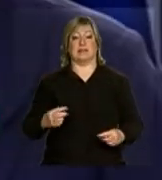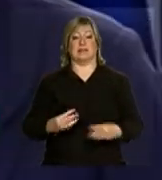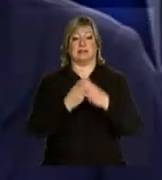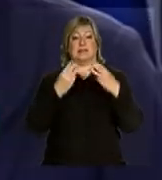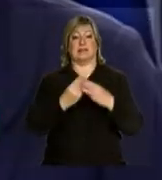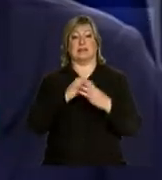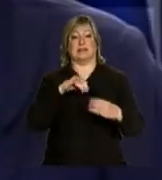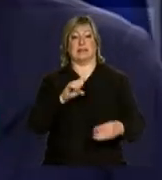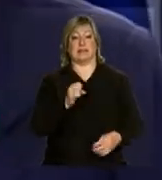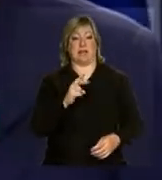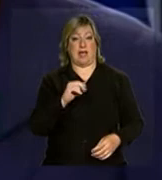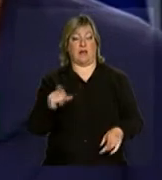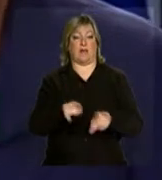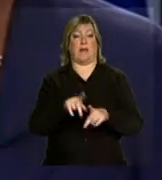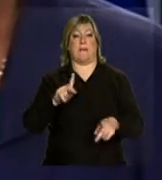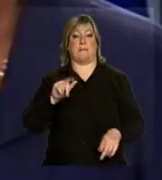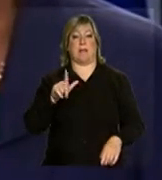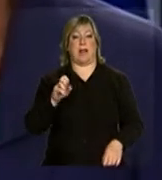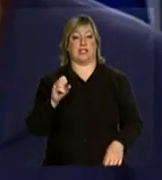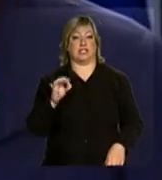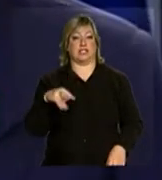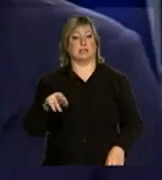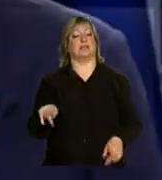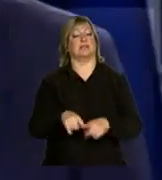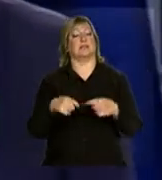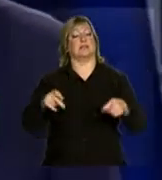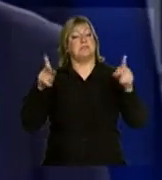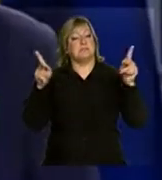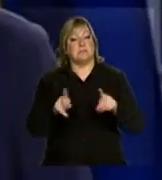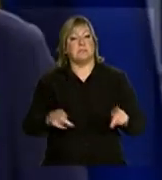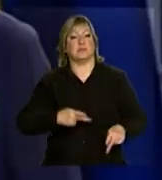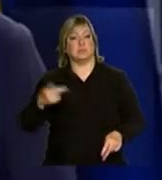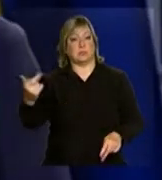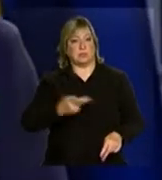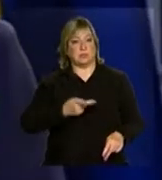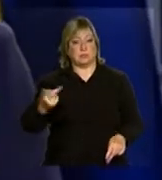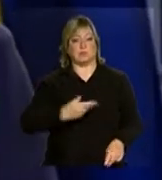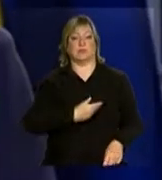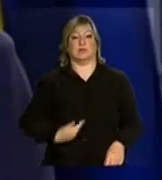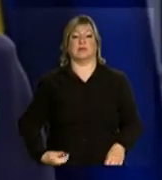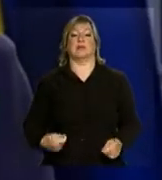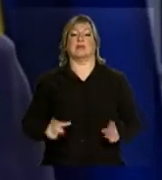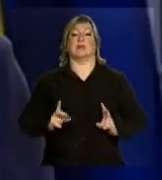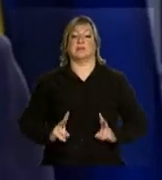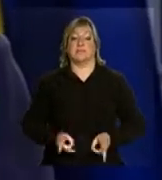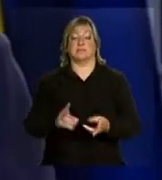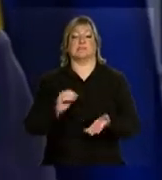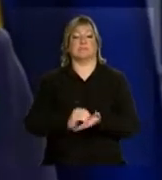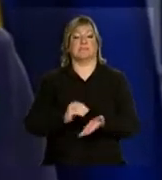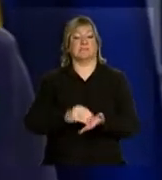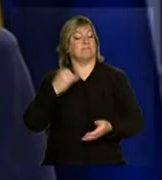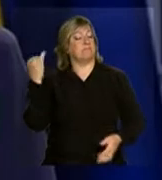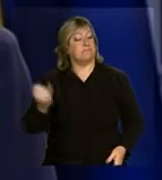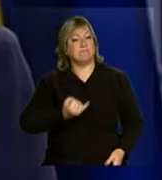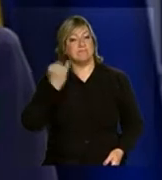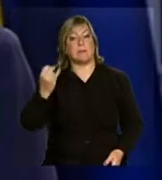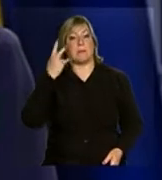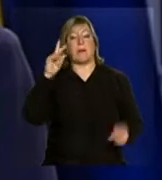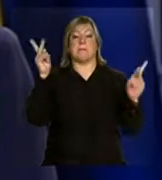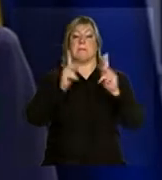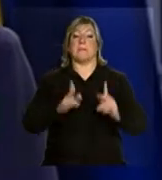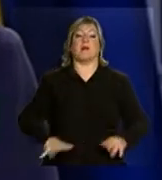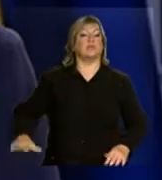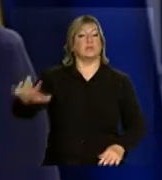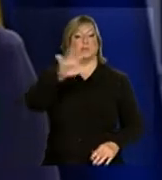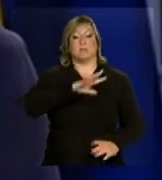cujo único caminho possível é a coexistência pacífica dos dois Estados, permanece condição fundamental para a paz na